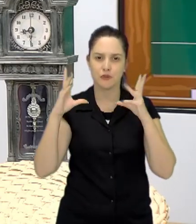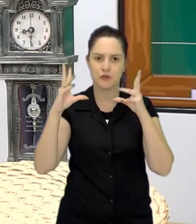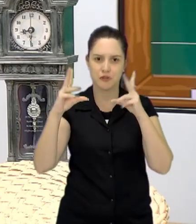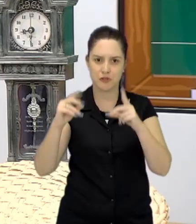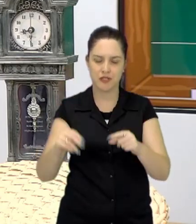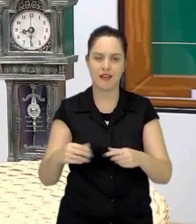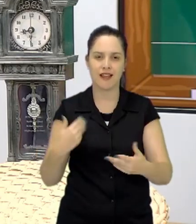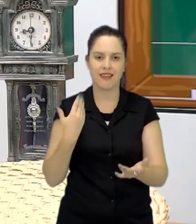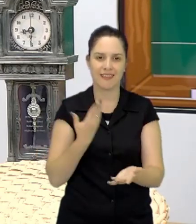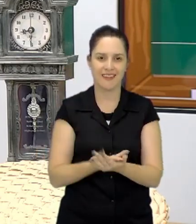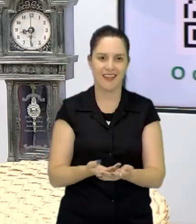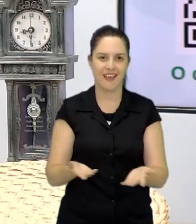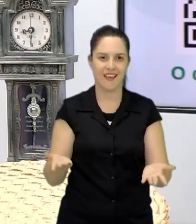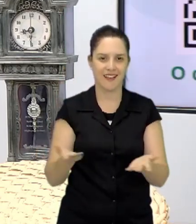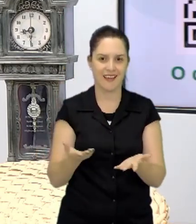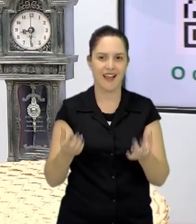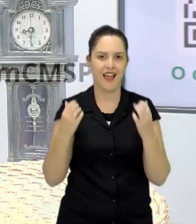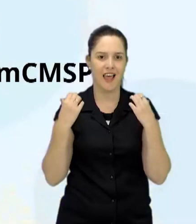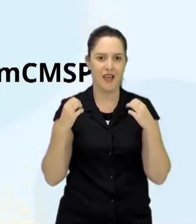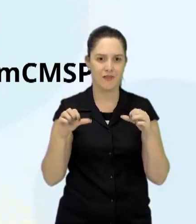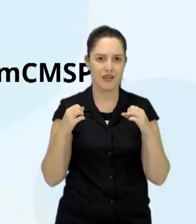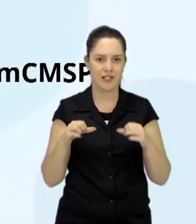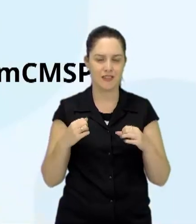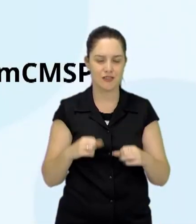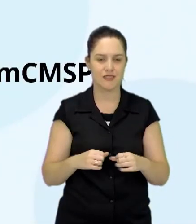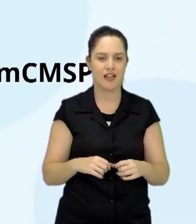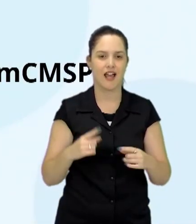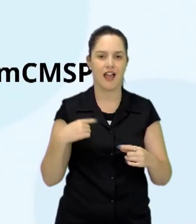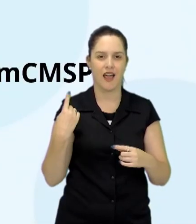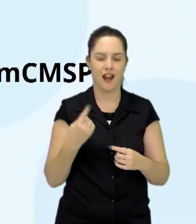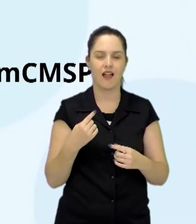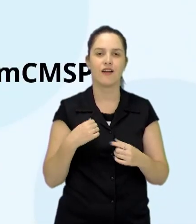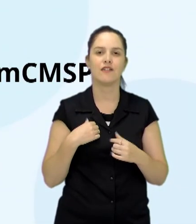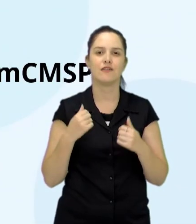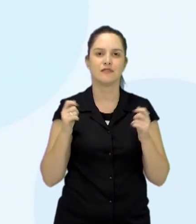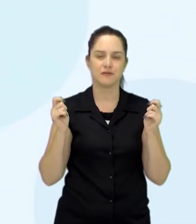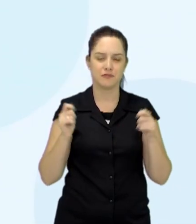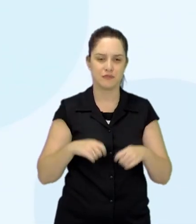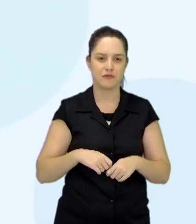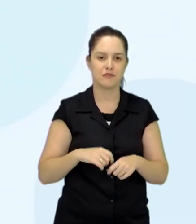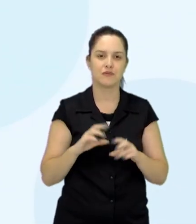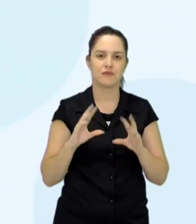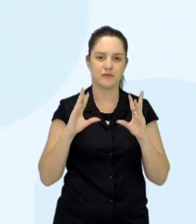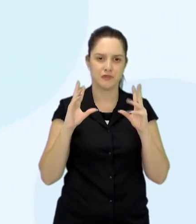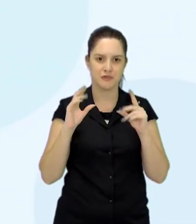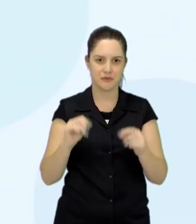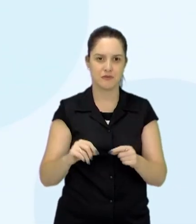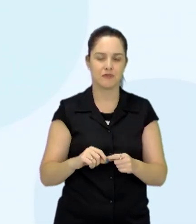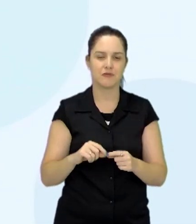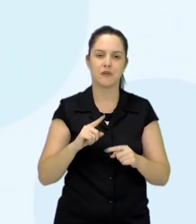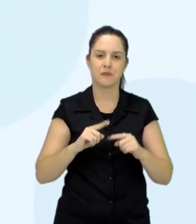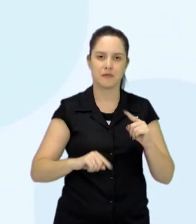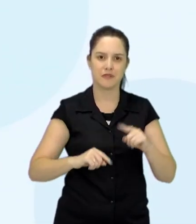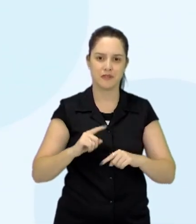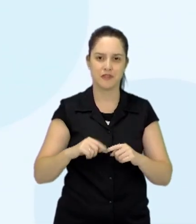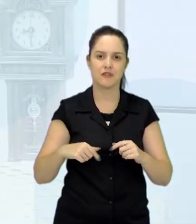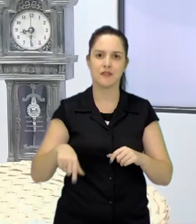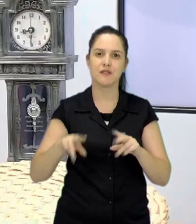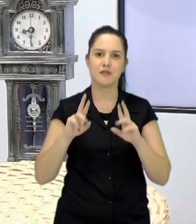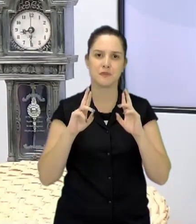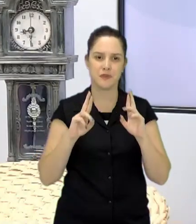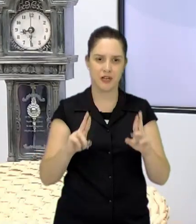até aqui. Avaliem a nossa aula, que vocês acharam legal, positiva lá. Se achou que alguma coisa não ficou muito boa, também escreve pra gente